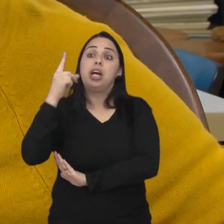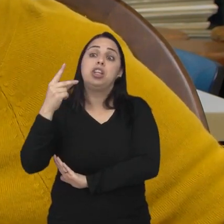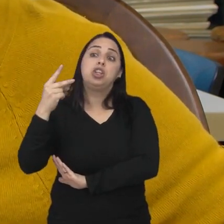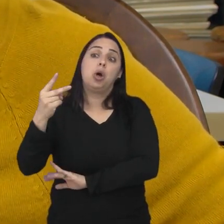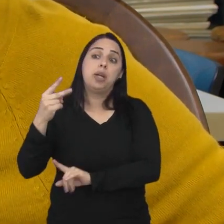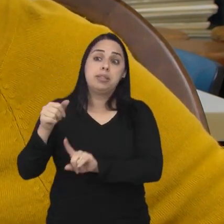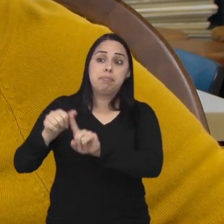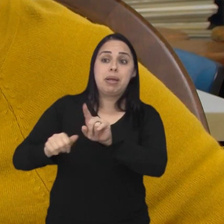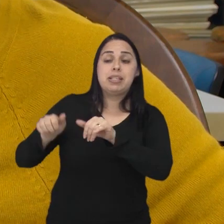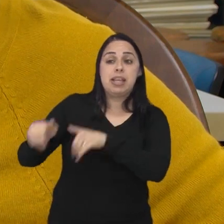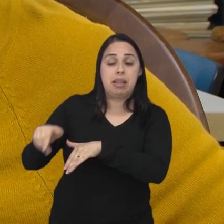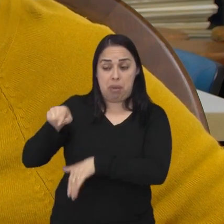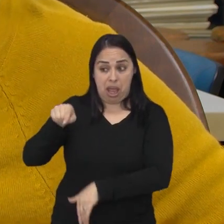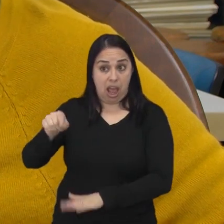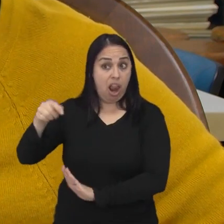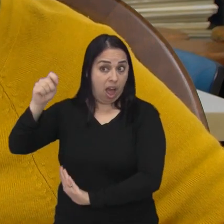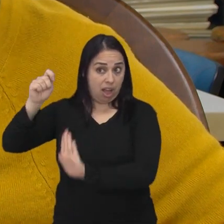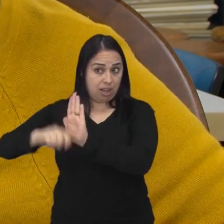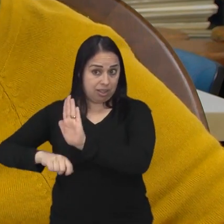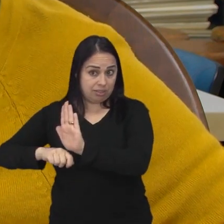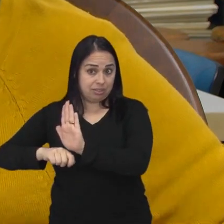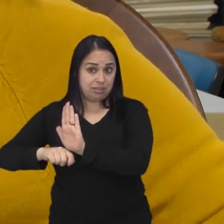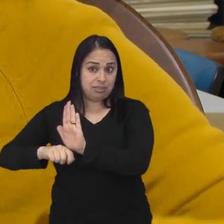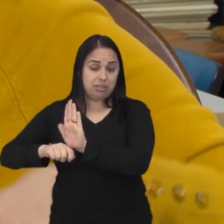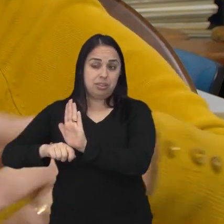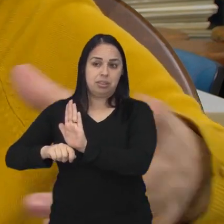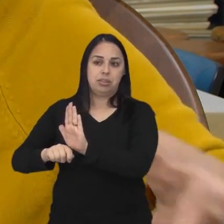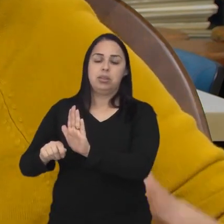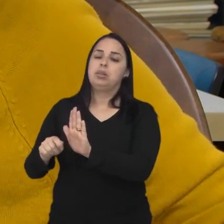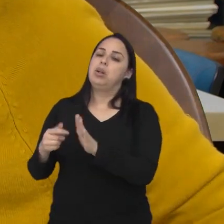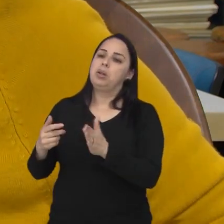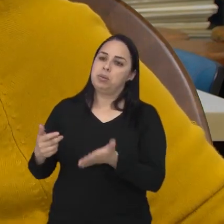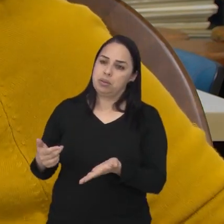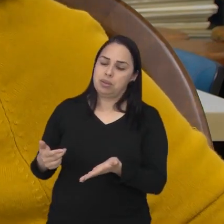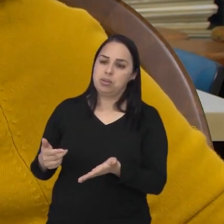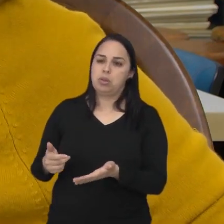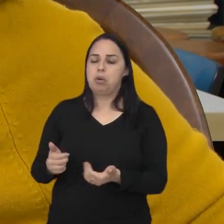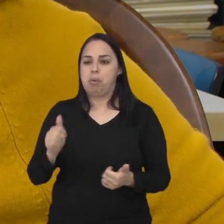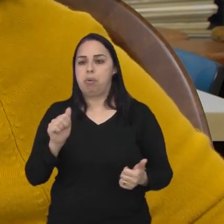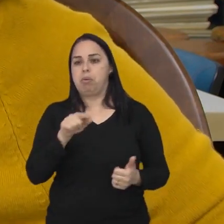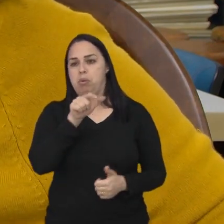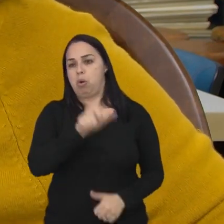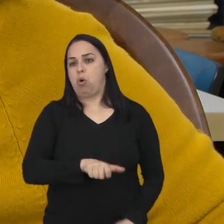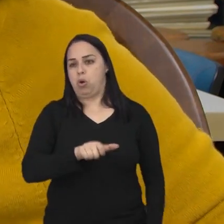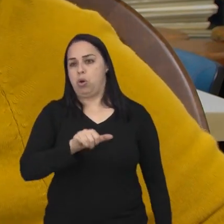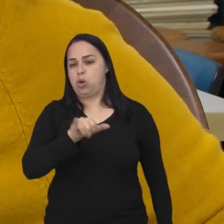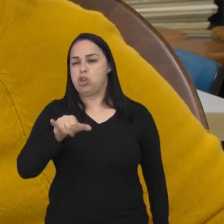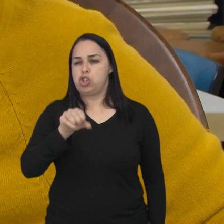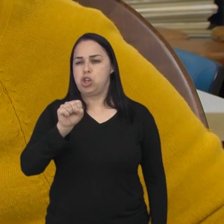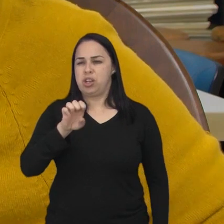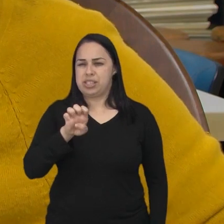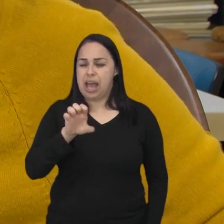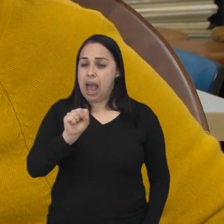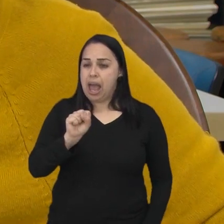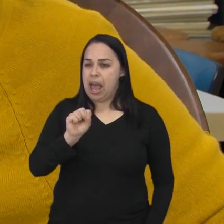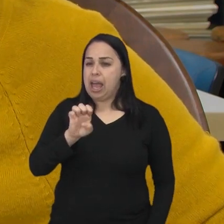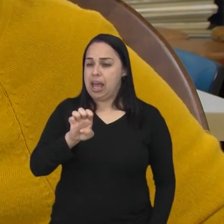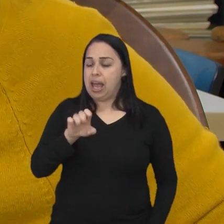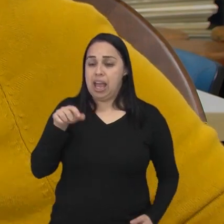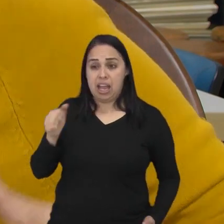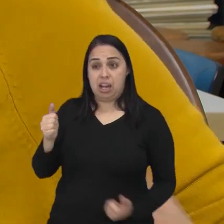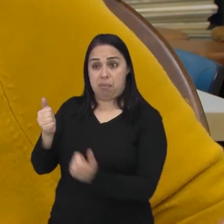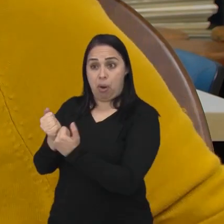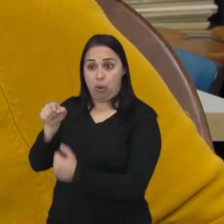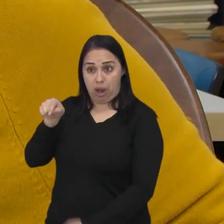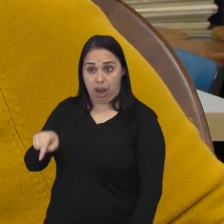de setembro. Por ela? Por ela, com o auxílio de Bonifácio, José Bonifácio, que atuou